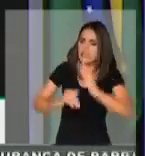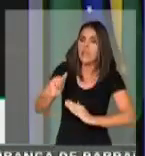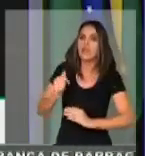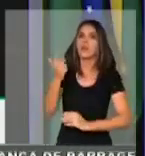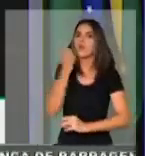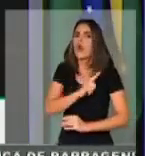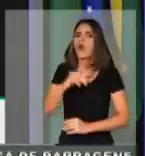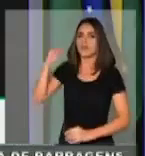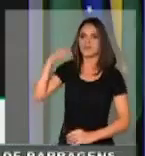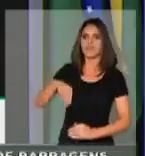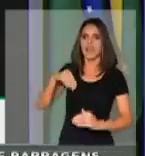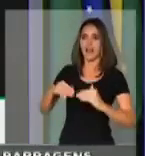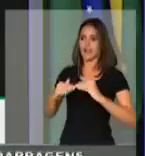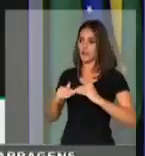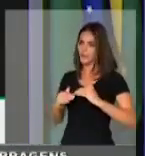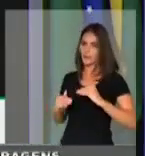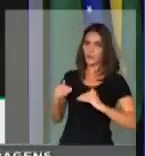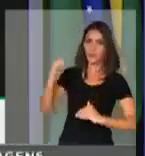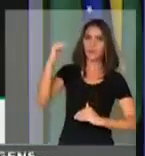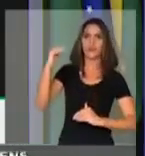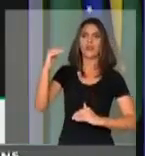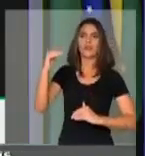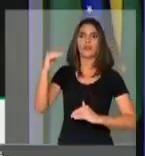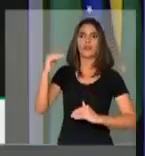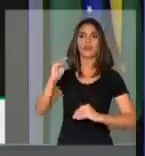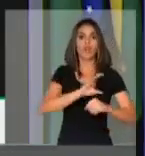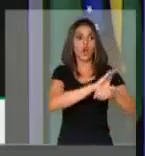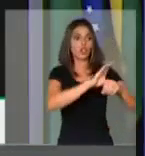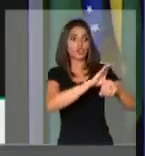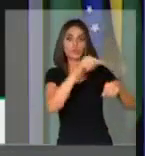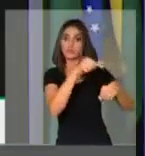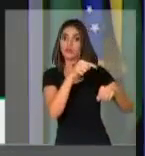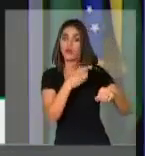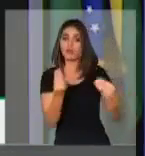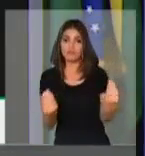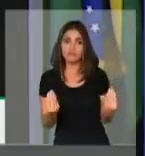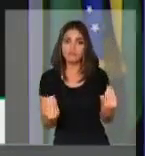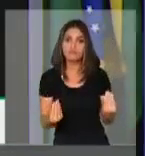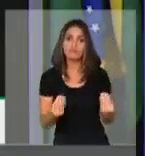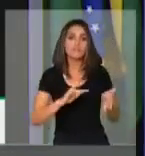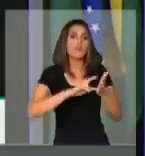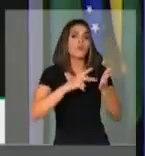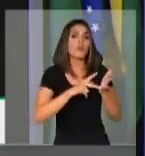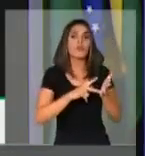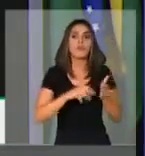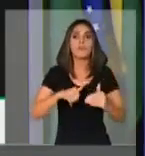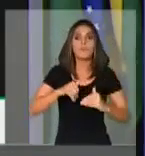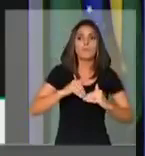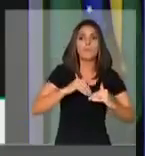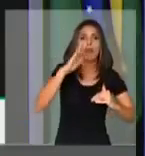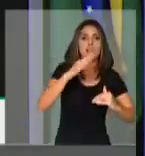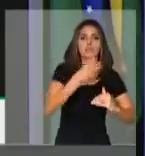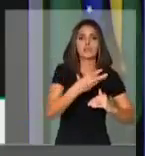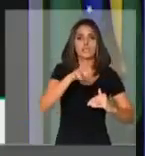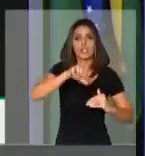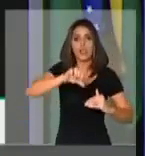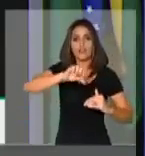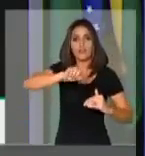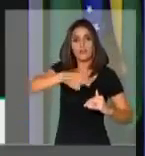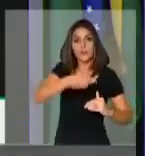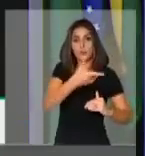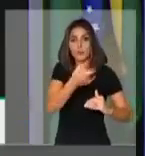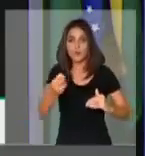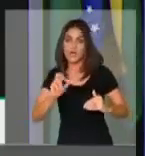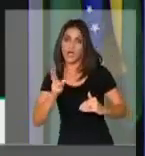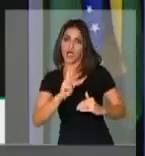conseguem receber bem acima do teto estabelecido pela Constituição, ou seja, mais de R$